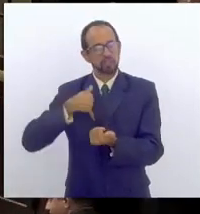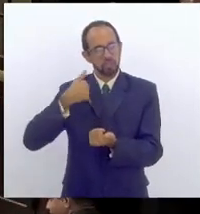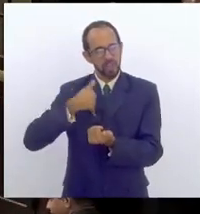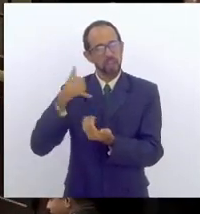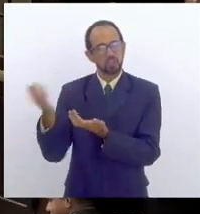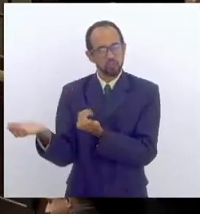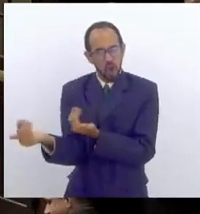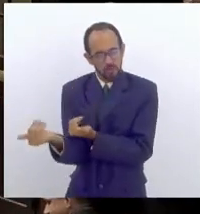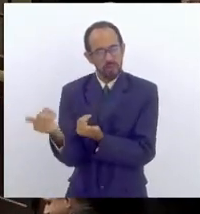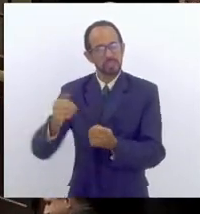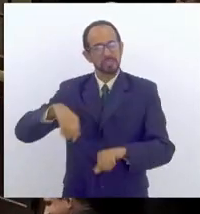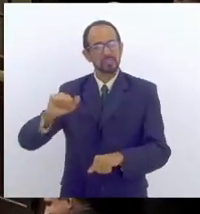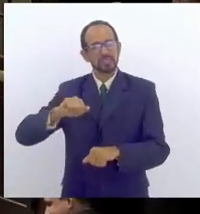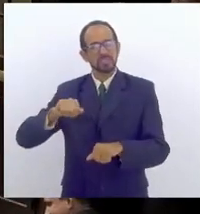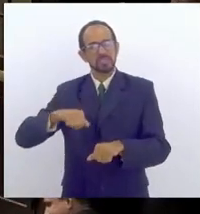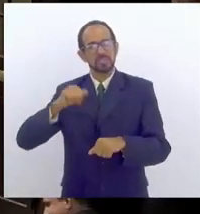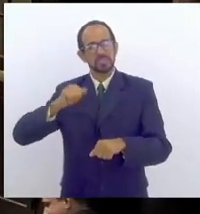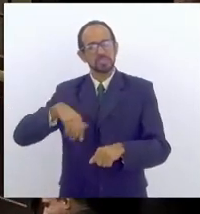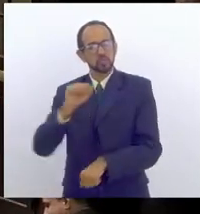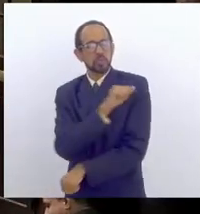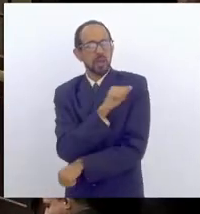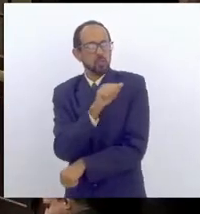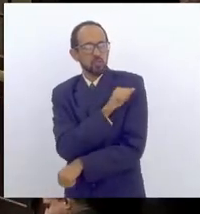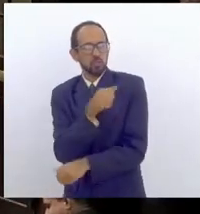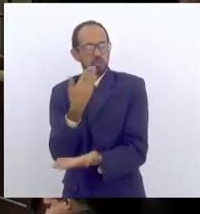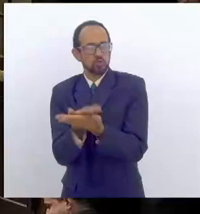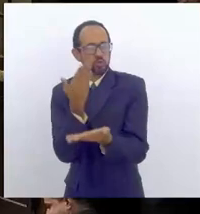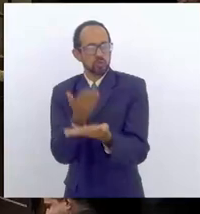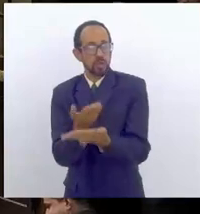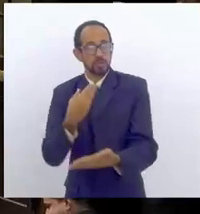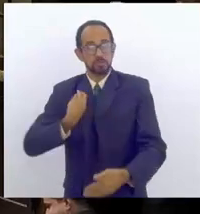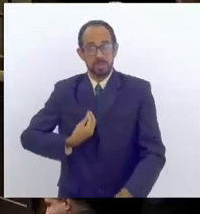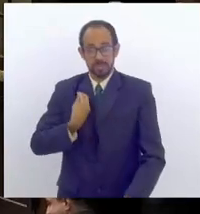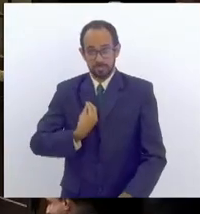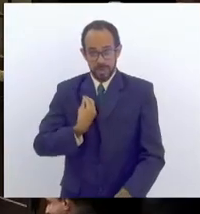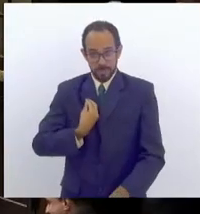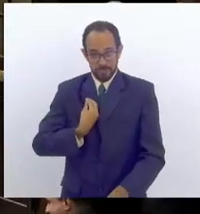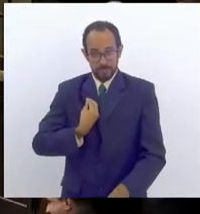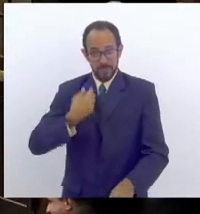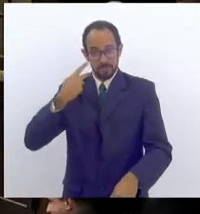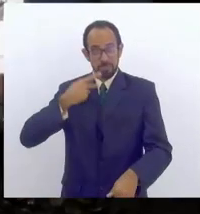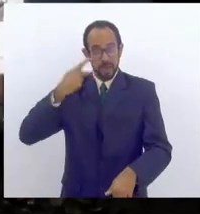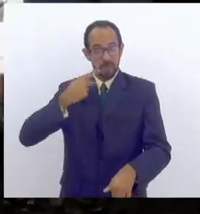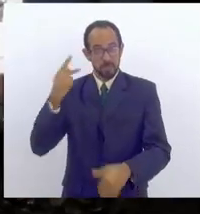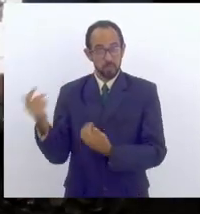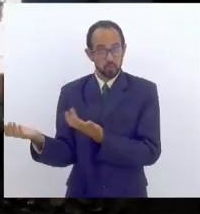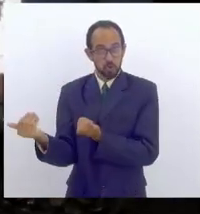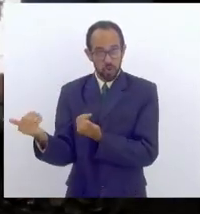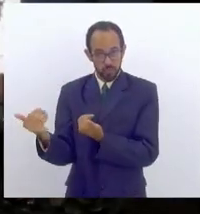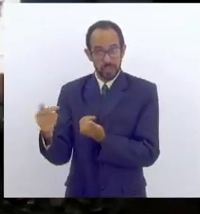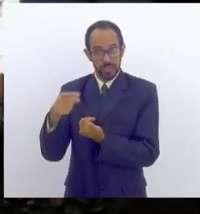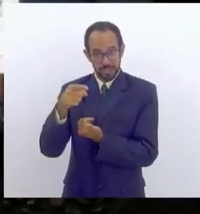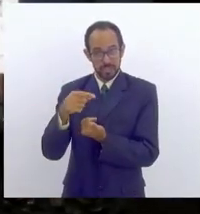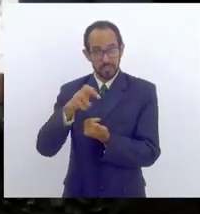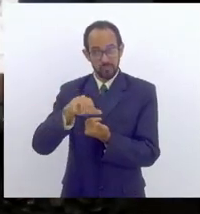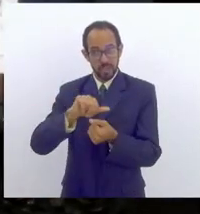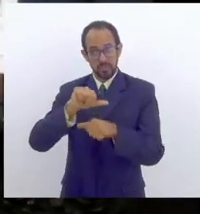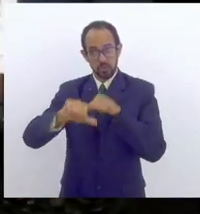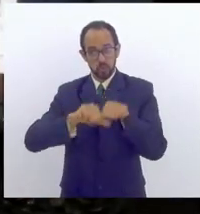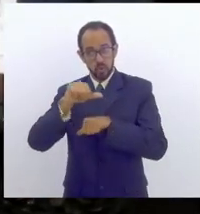moças, estudantes, participam. E esse Parlamento Juvenil, que depois vai se renovar, estão